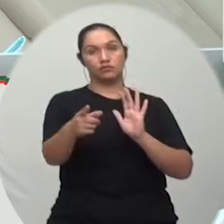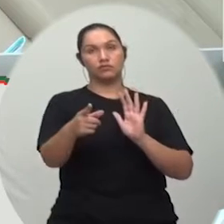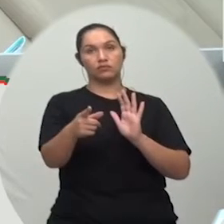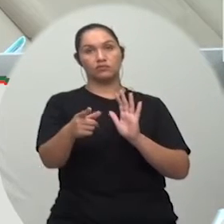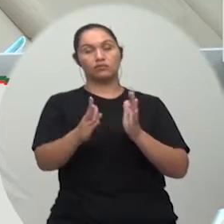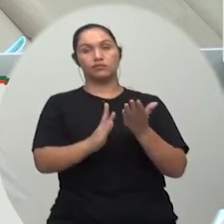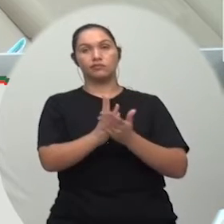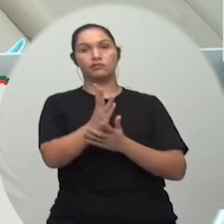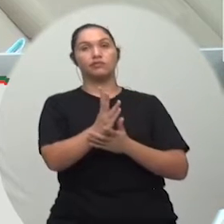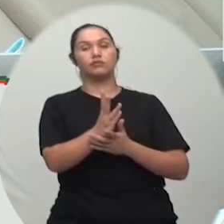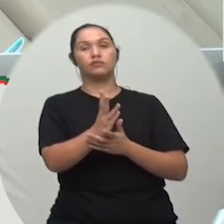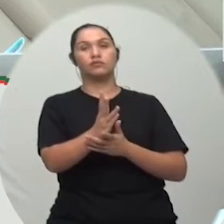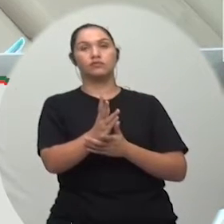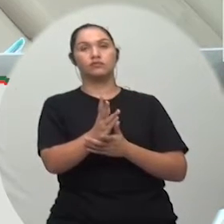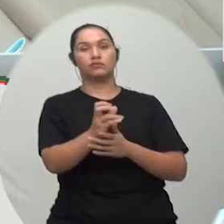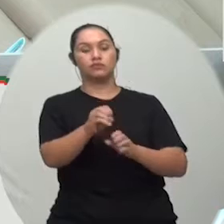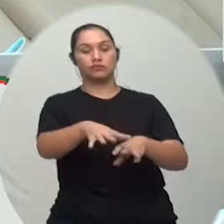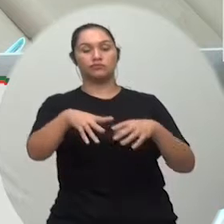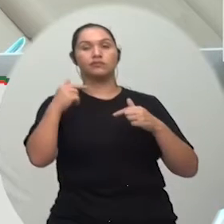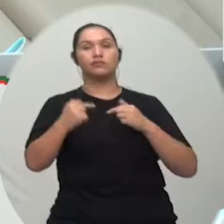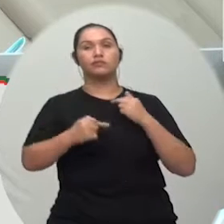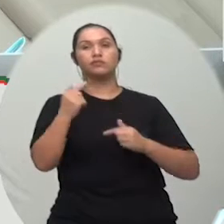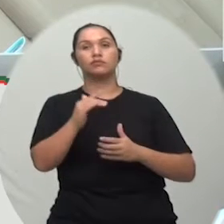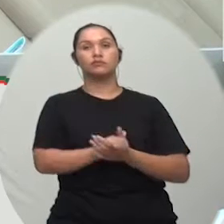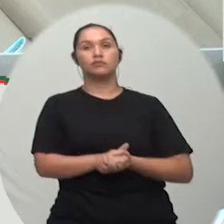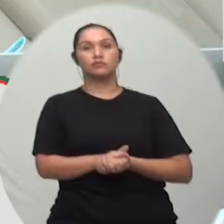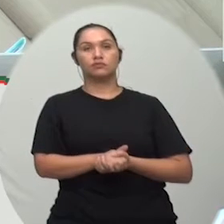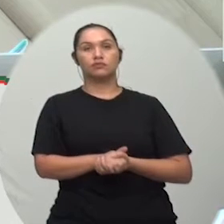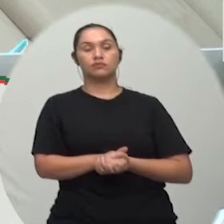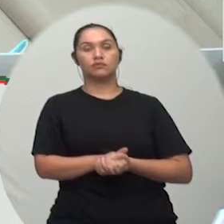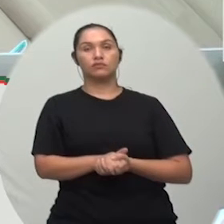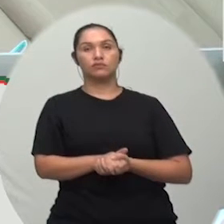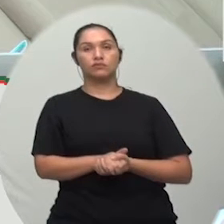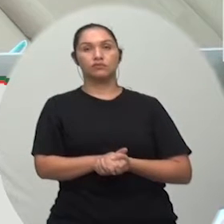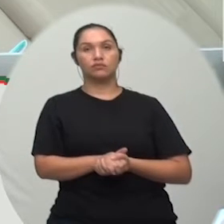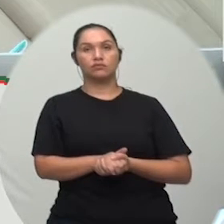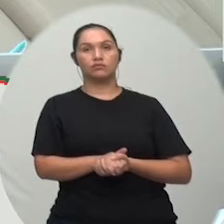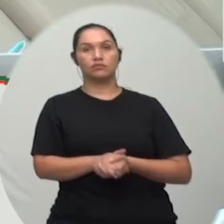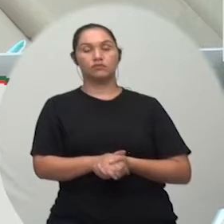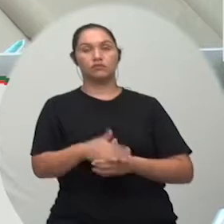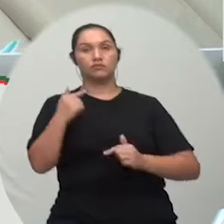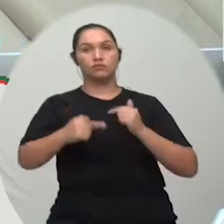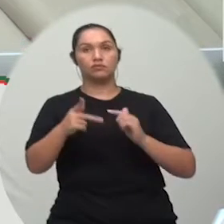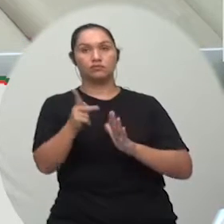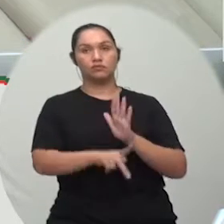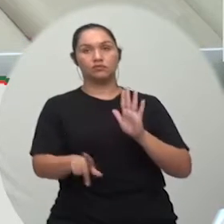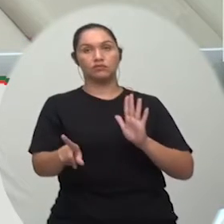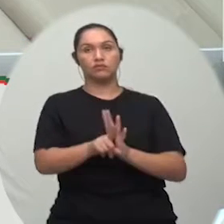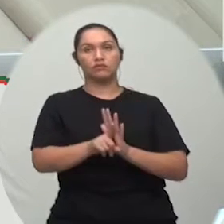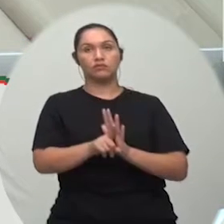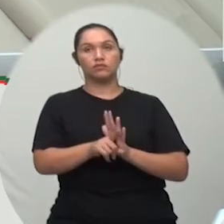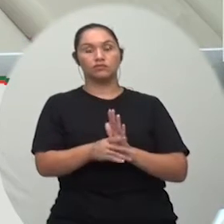pela aprovação, encaminhando-se à deliberação do plenário. Em discussão o projeto.